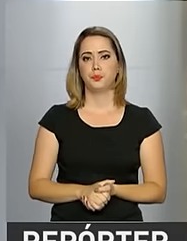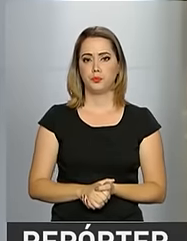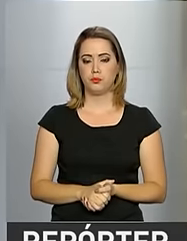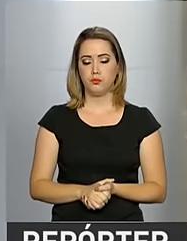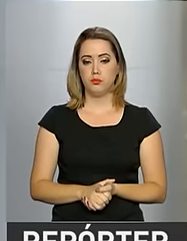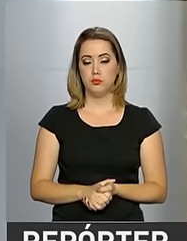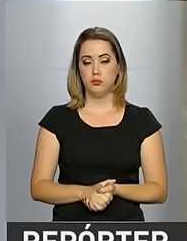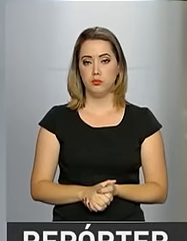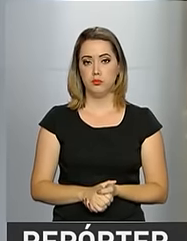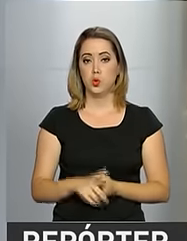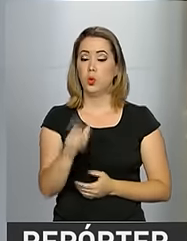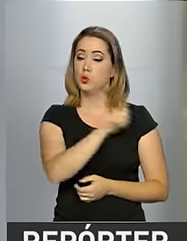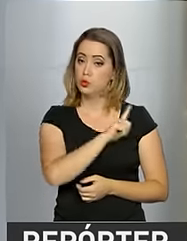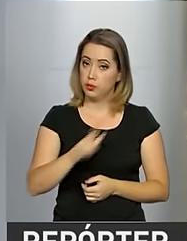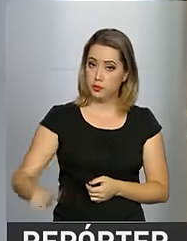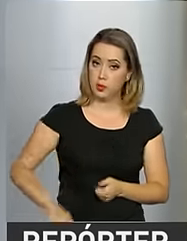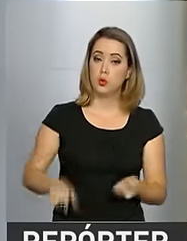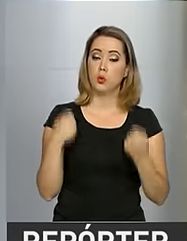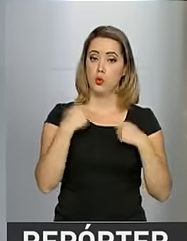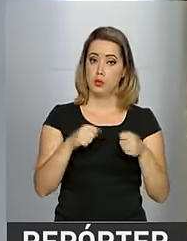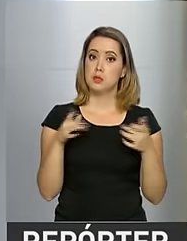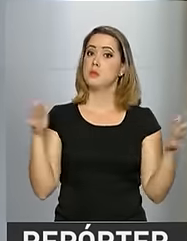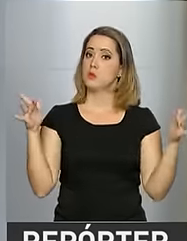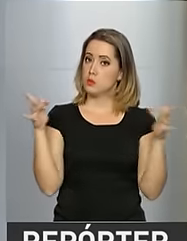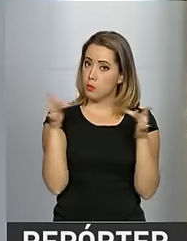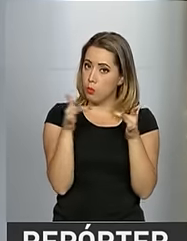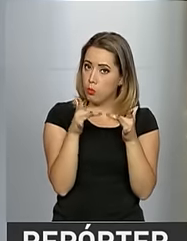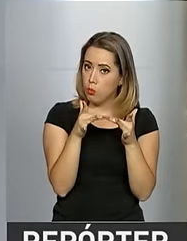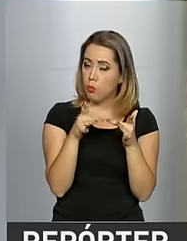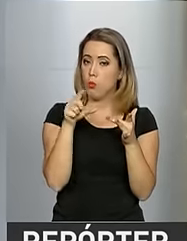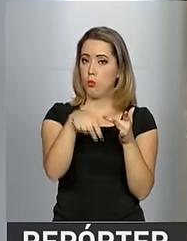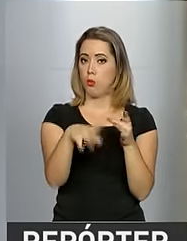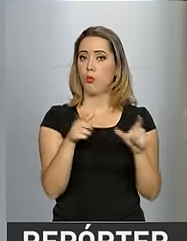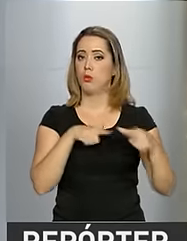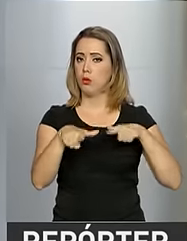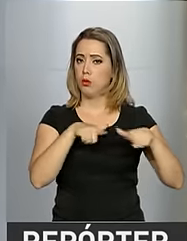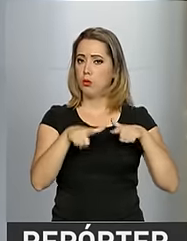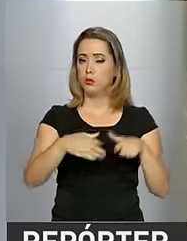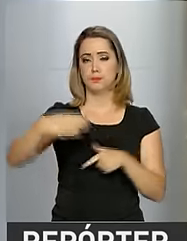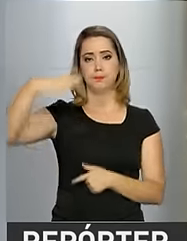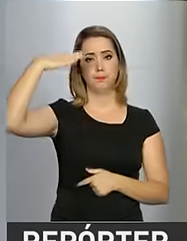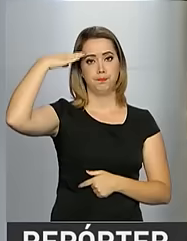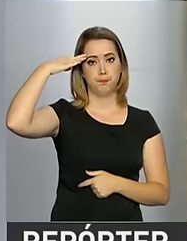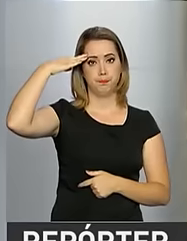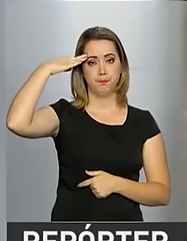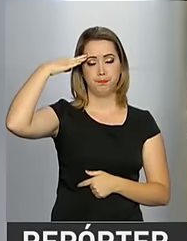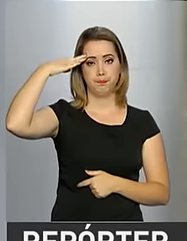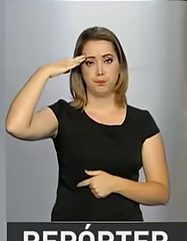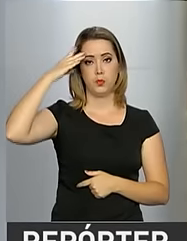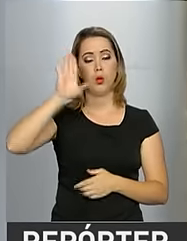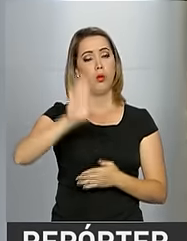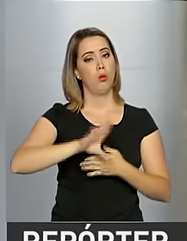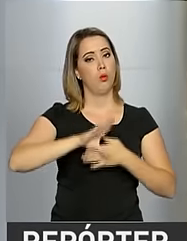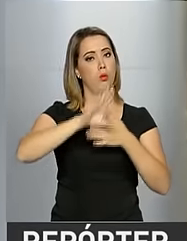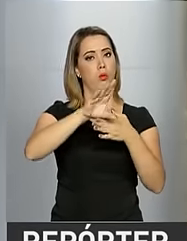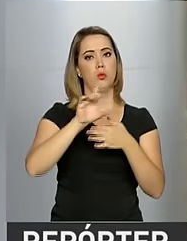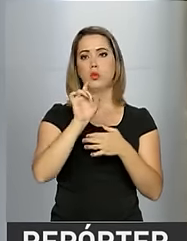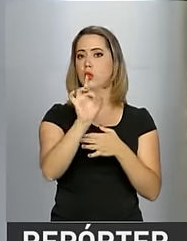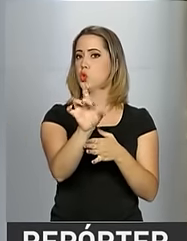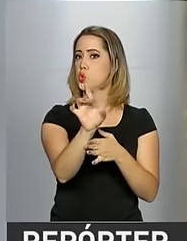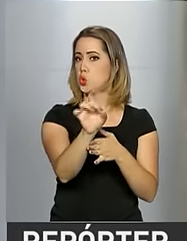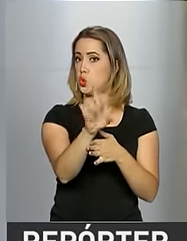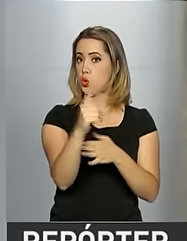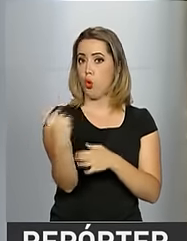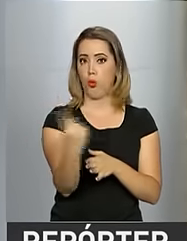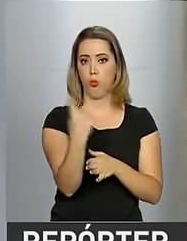Os governadores terão de concordar com a atuação das Forças Armadas, que vão ser coordenadas exclusivamente pelo Ministério